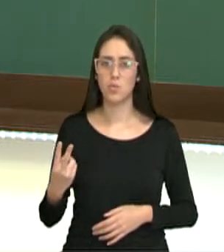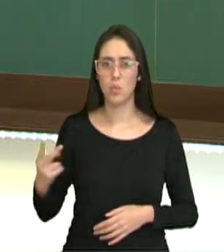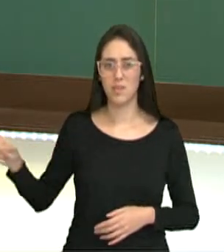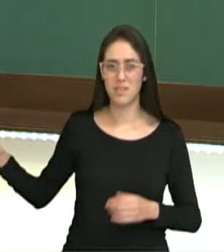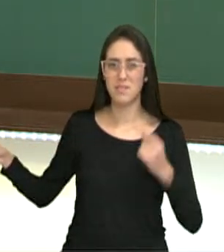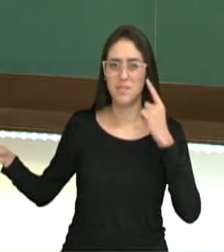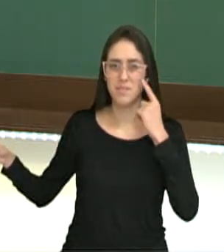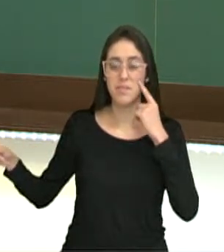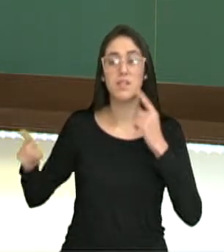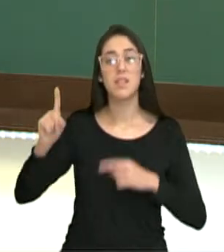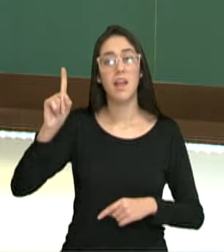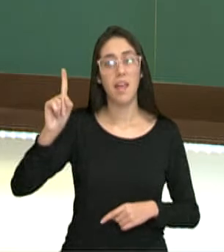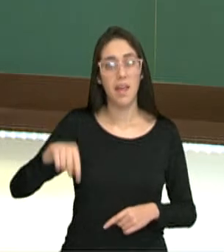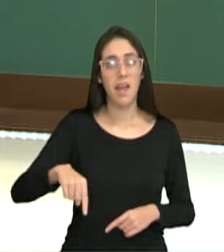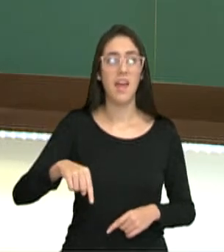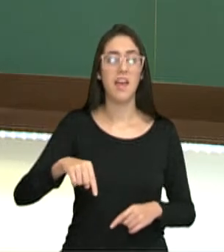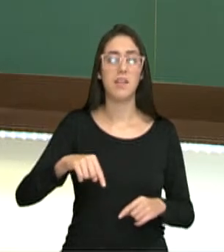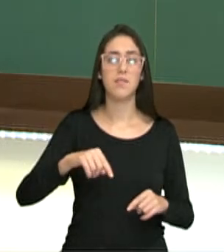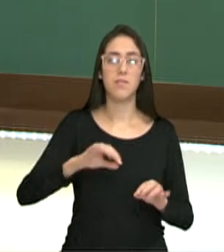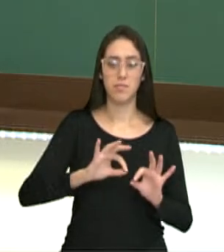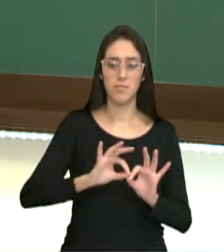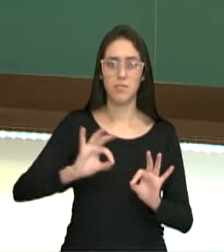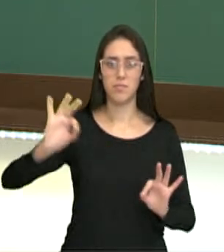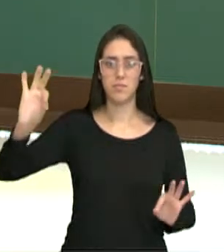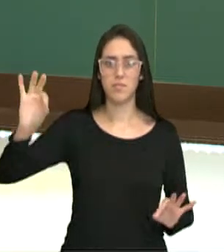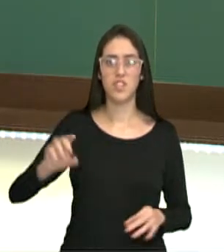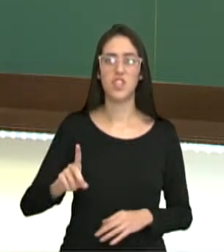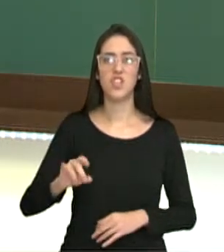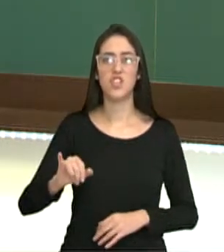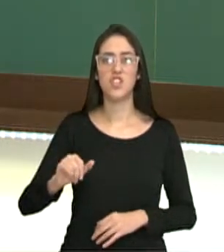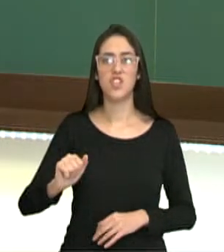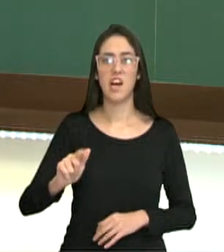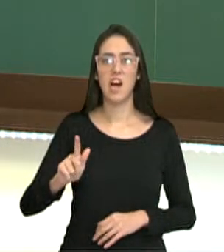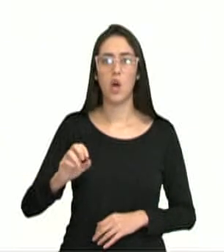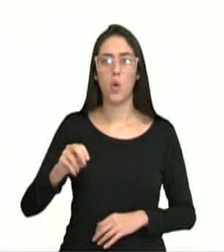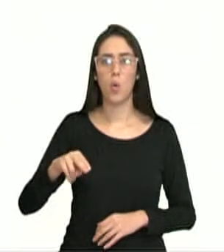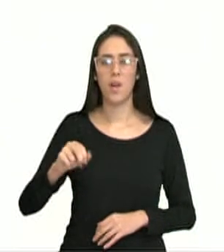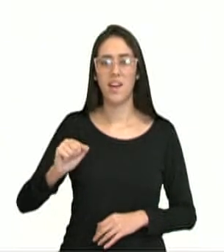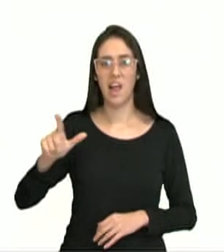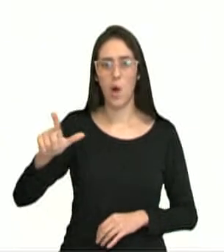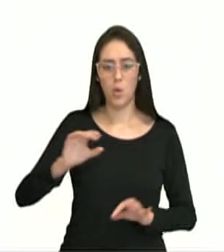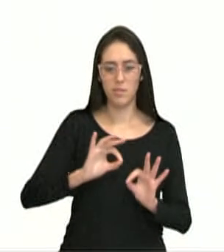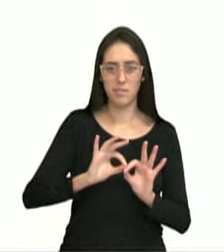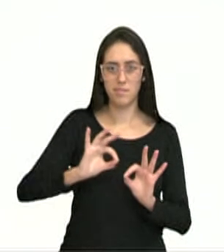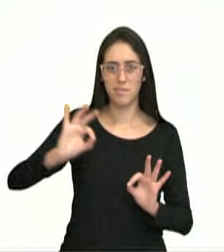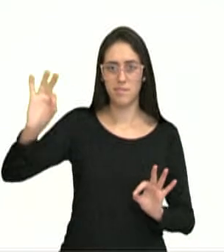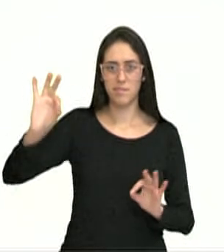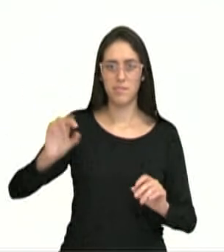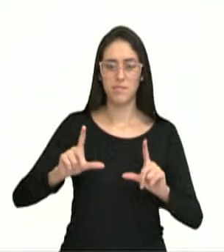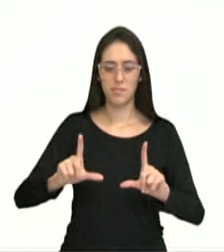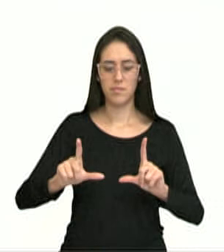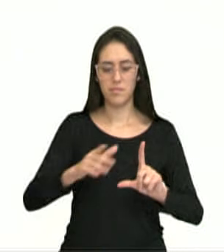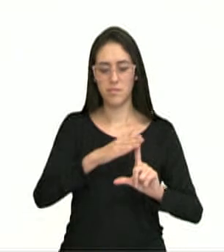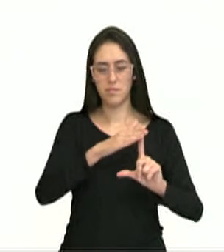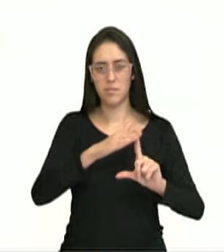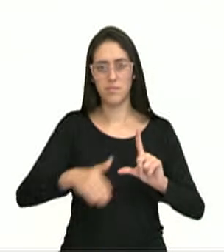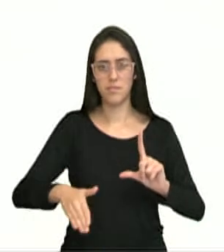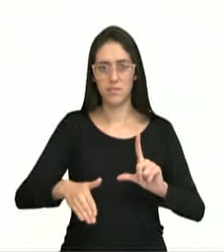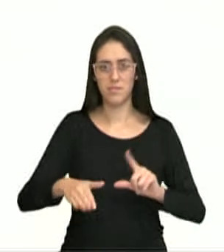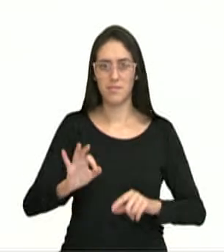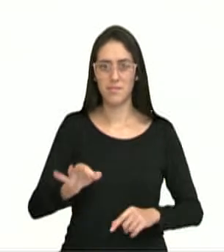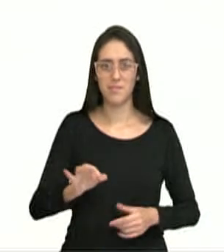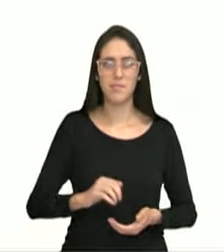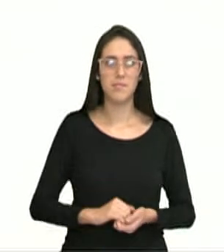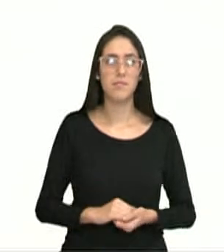as diagonais desse quadrado. Então, eu terei que traçar, né, uma diagonal aqui.